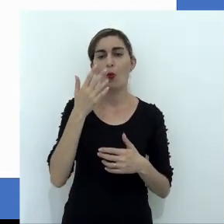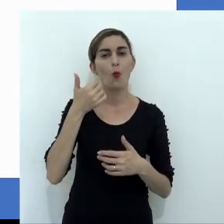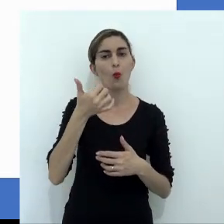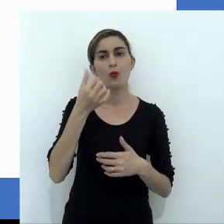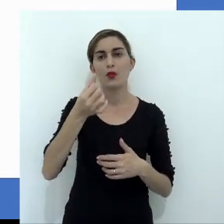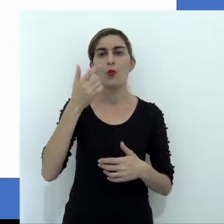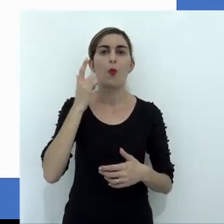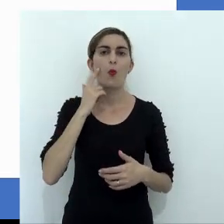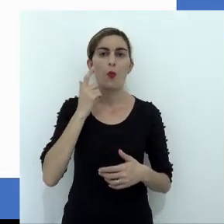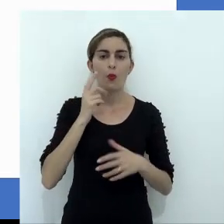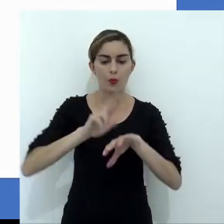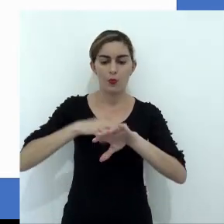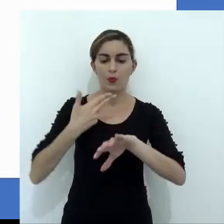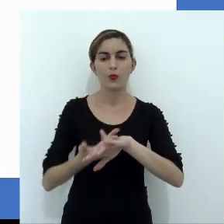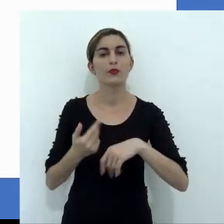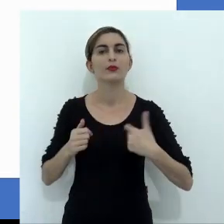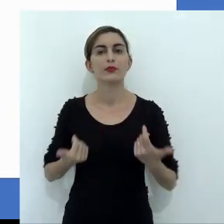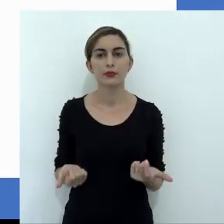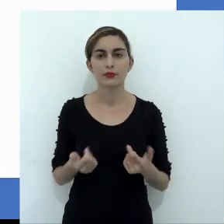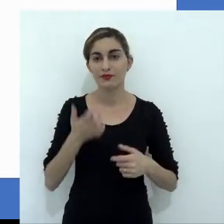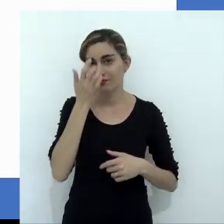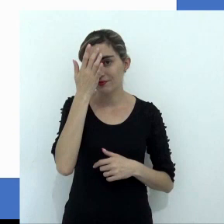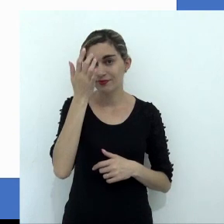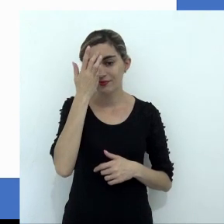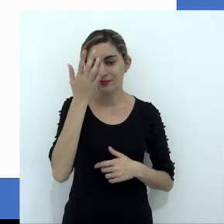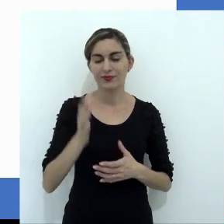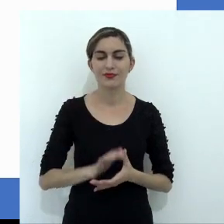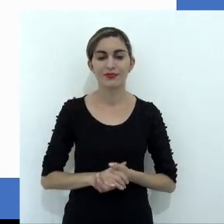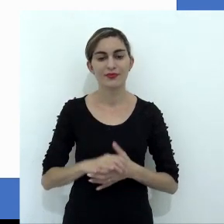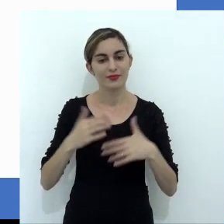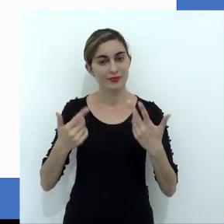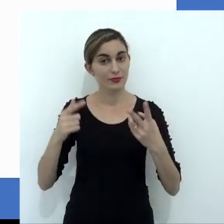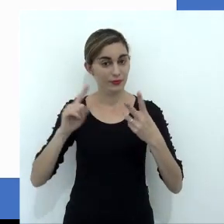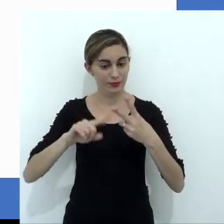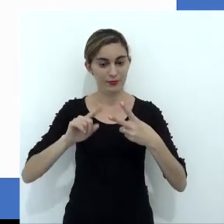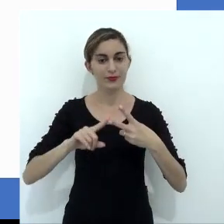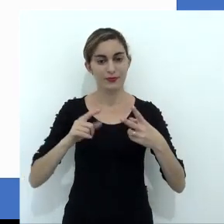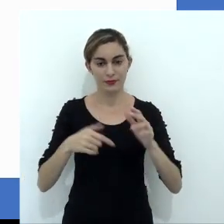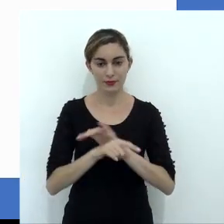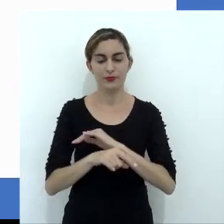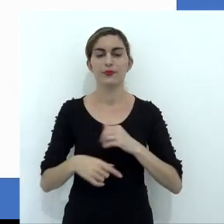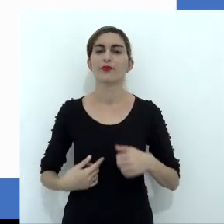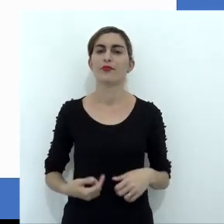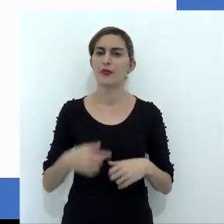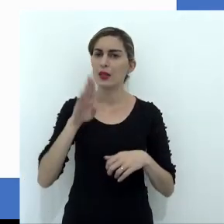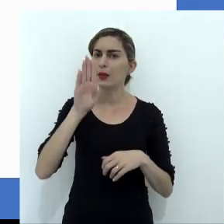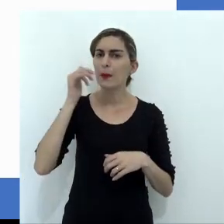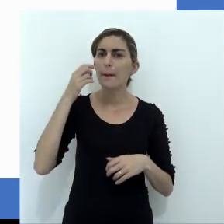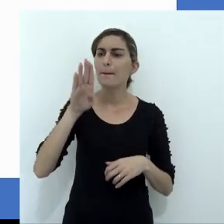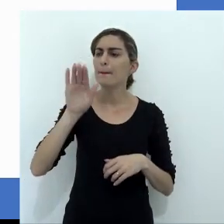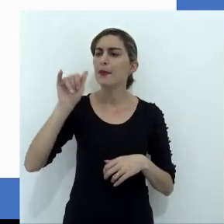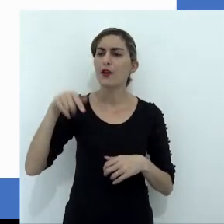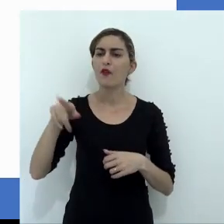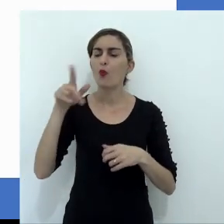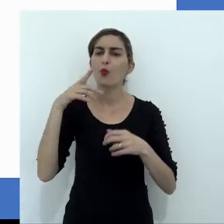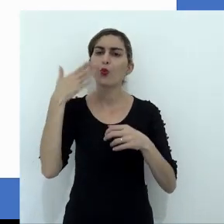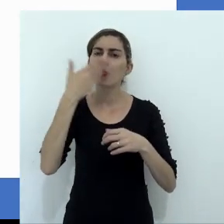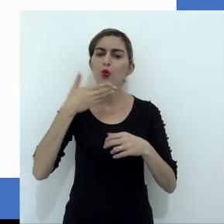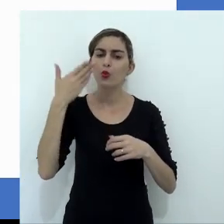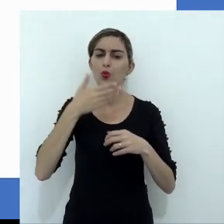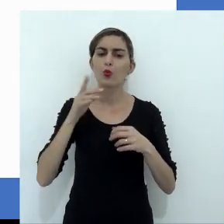um total de 16 bombons. Facinho, facinho. Vamos para mais um problema aqui, ó. Bia foi até a doceria